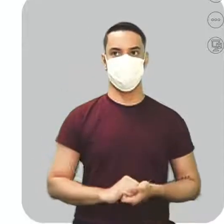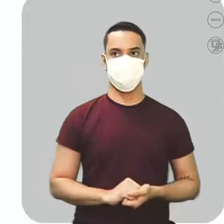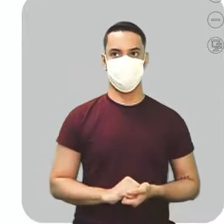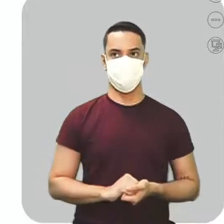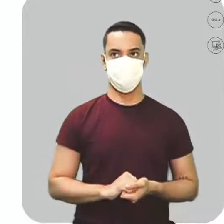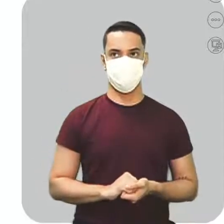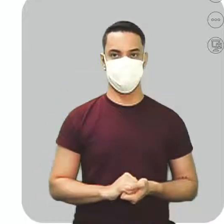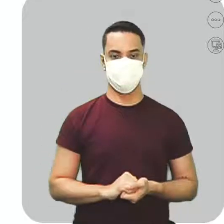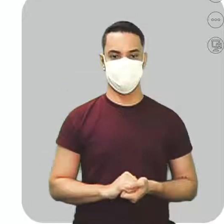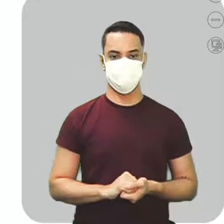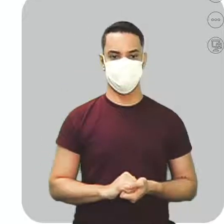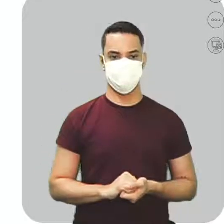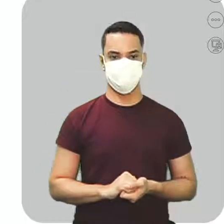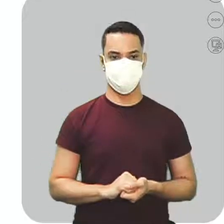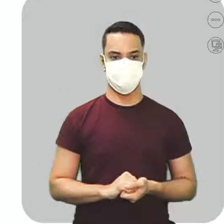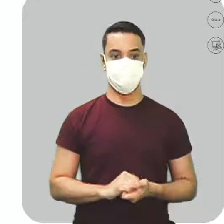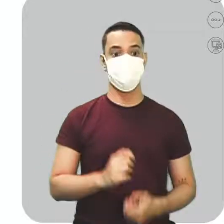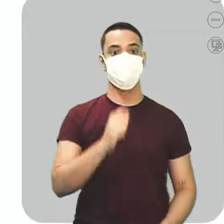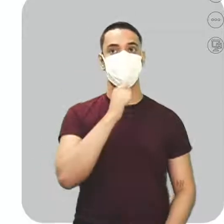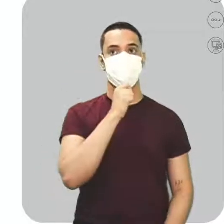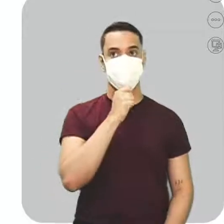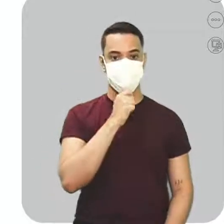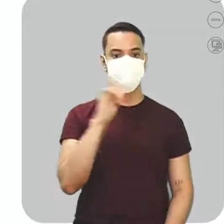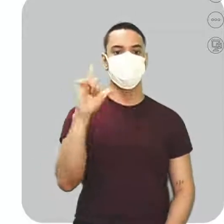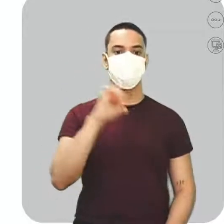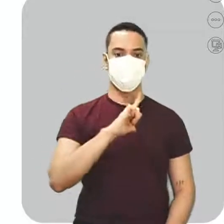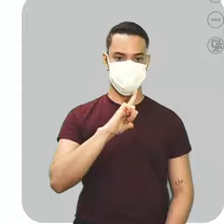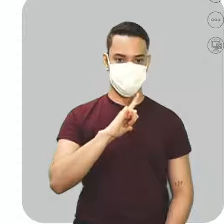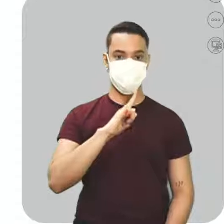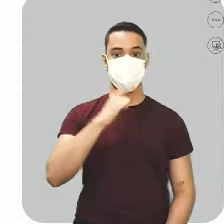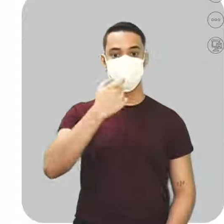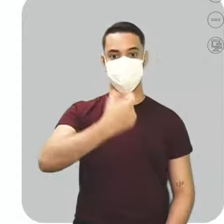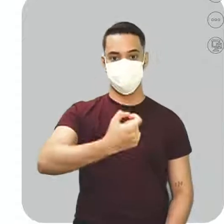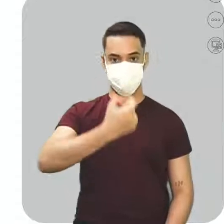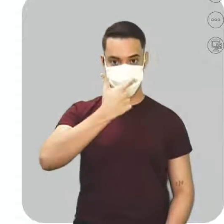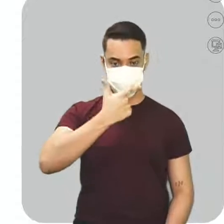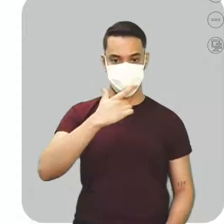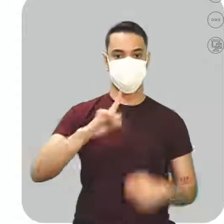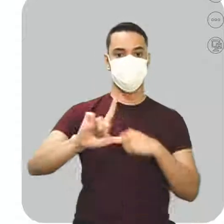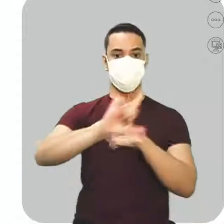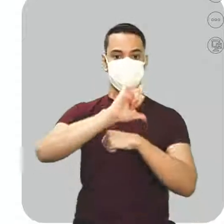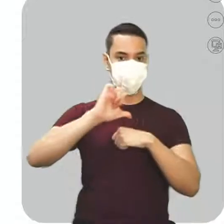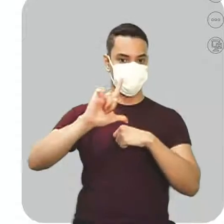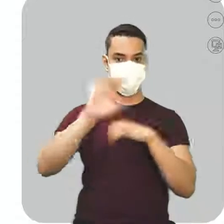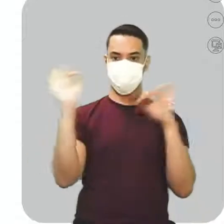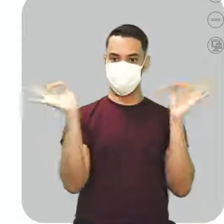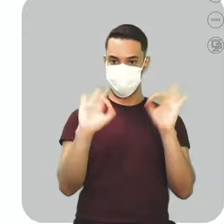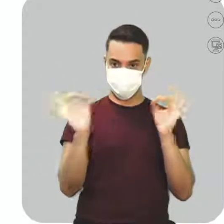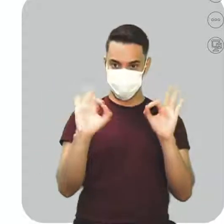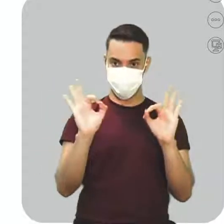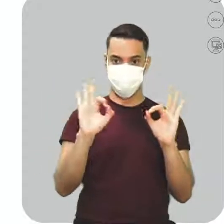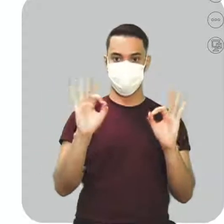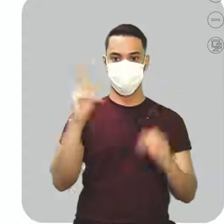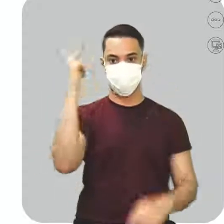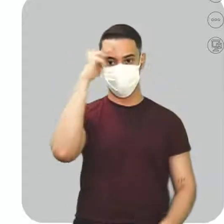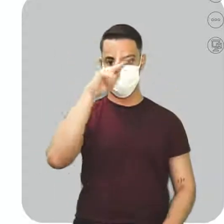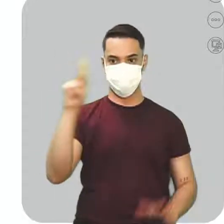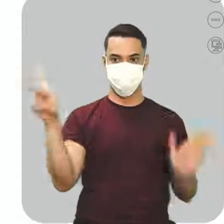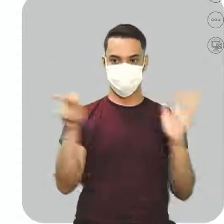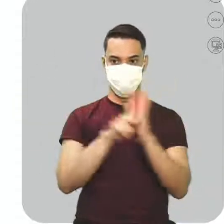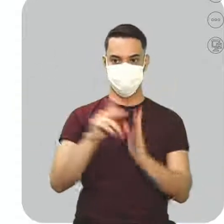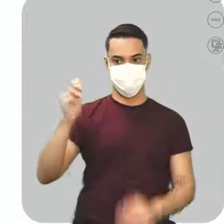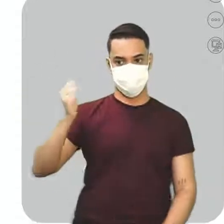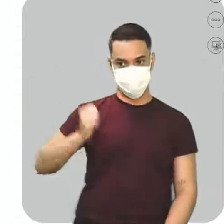futuro. Ainda que existem remédios não legalizados para a realização